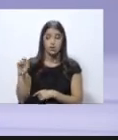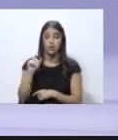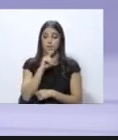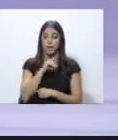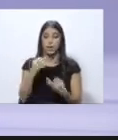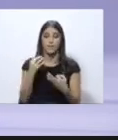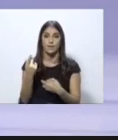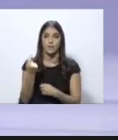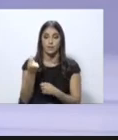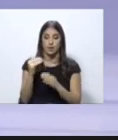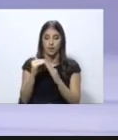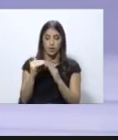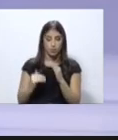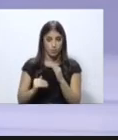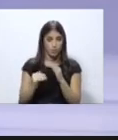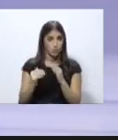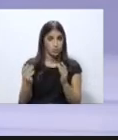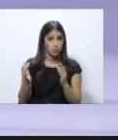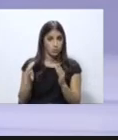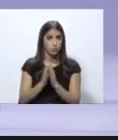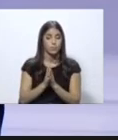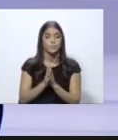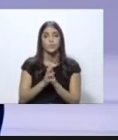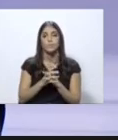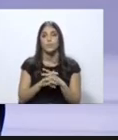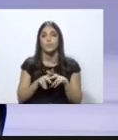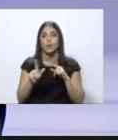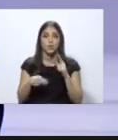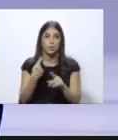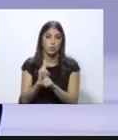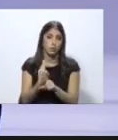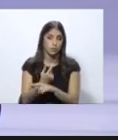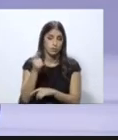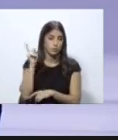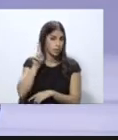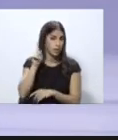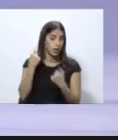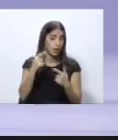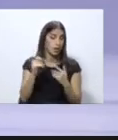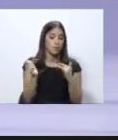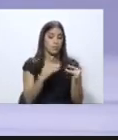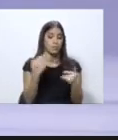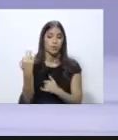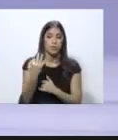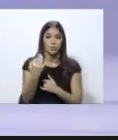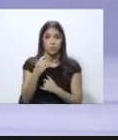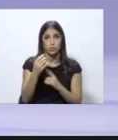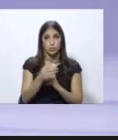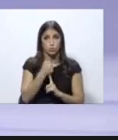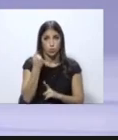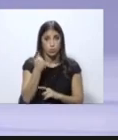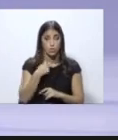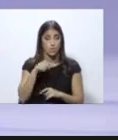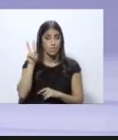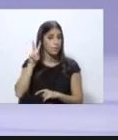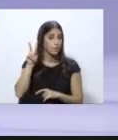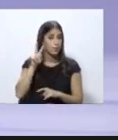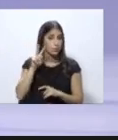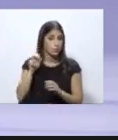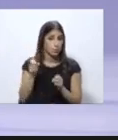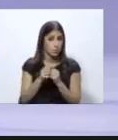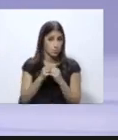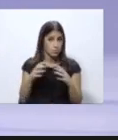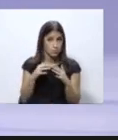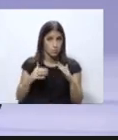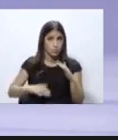para o fair play financeiro da UEFA. Outro dado importante é que o Futebol Clube Porto conseguiu, são contas, são valores brutos, e a minha